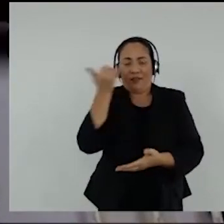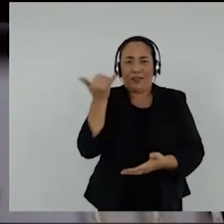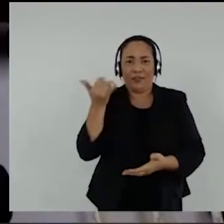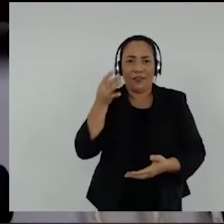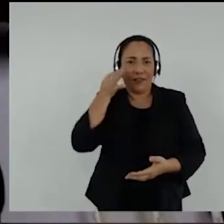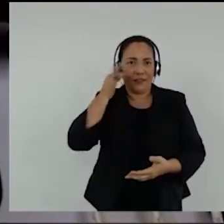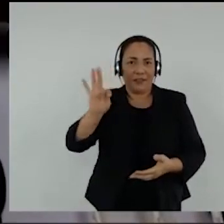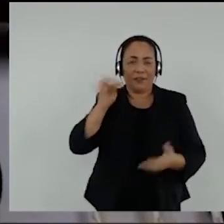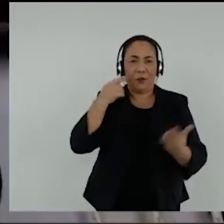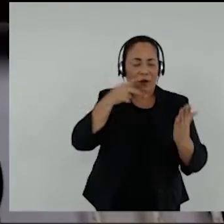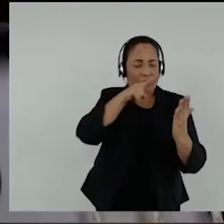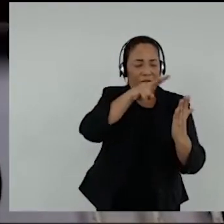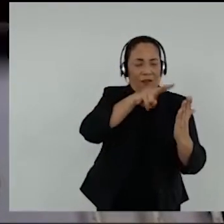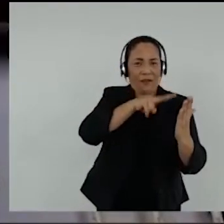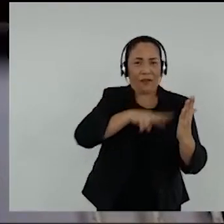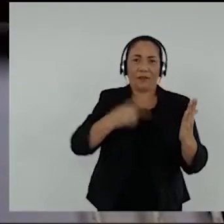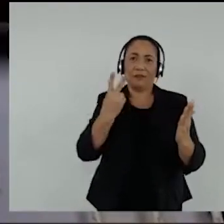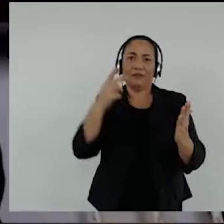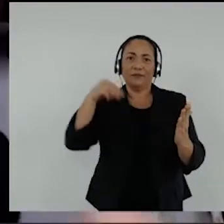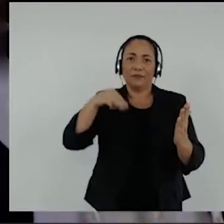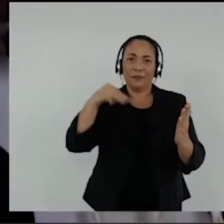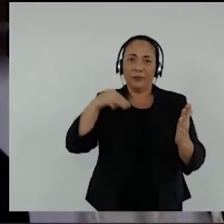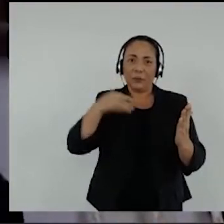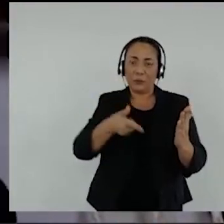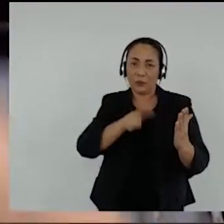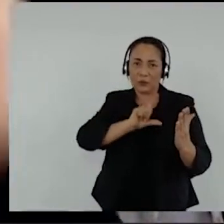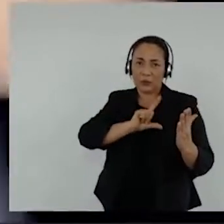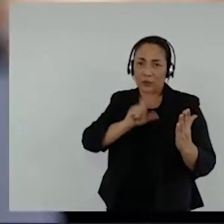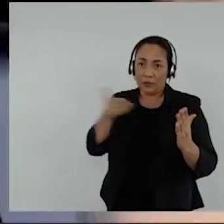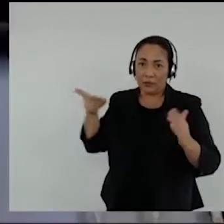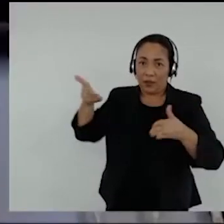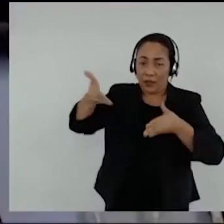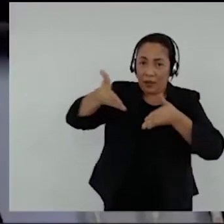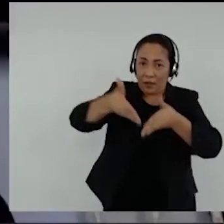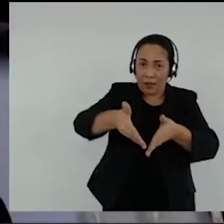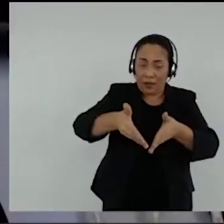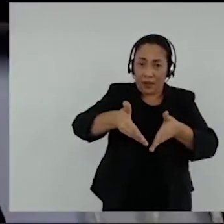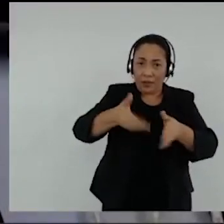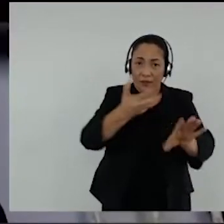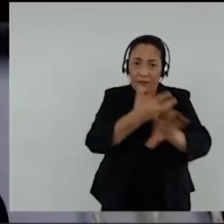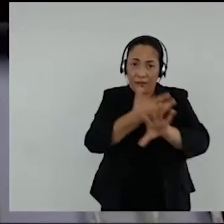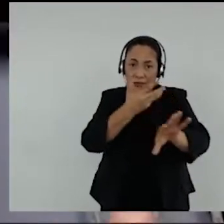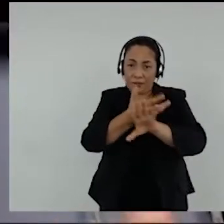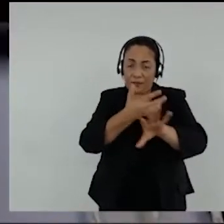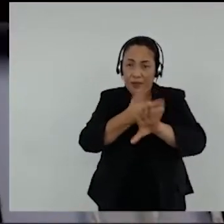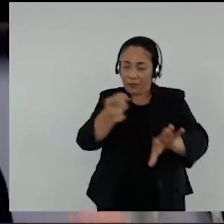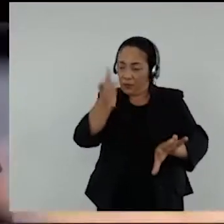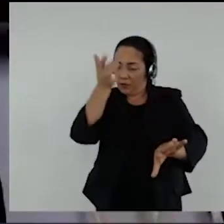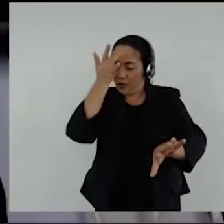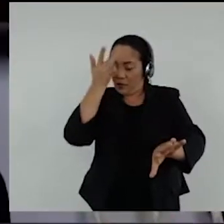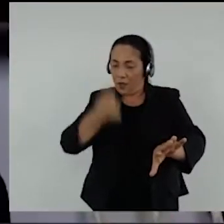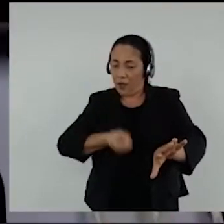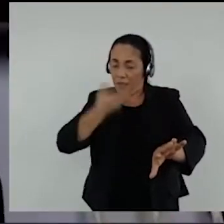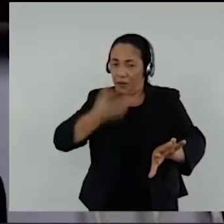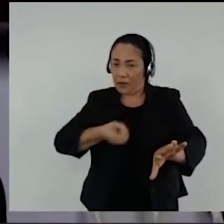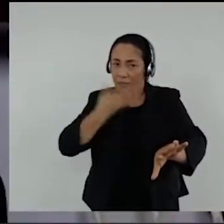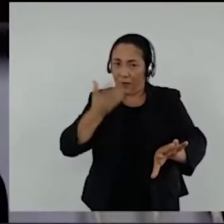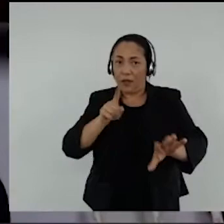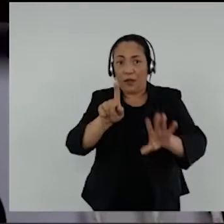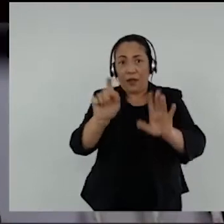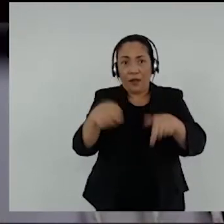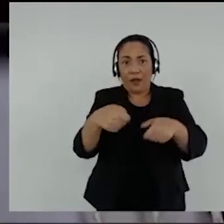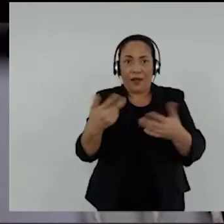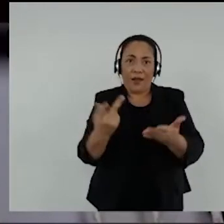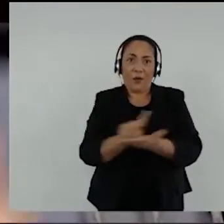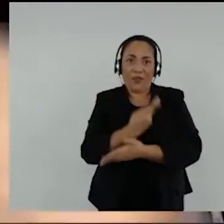o depoimento até 2 minutos antes e entre na sala da audiência e repita tudo aquilo decoradinho. Não apenas é possível, como nós sabemos que isso